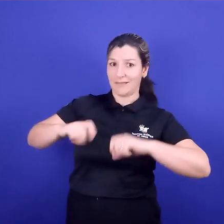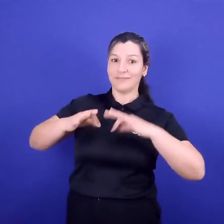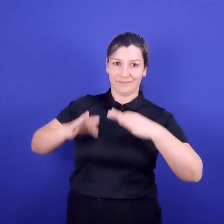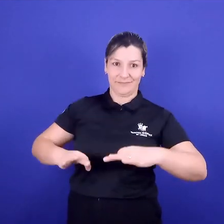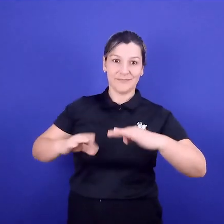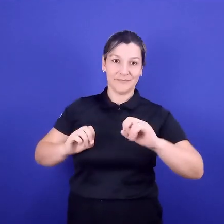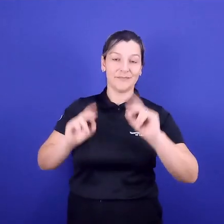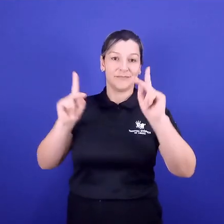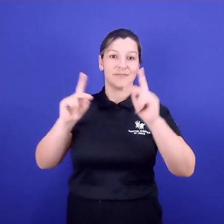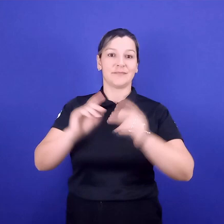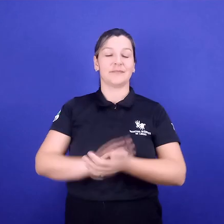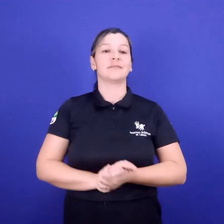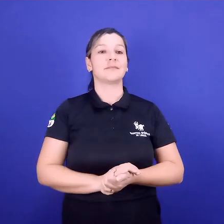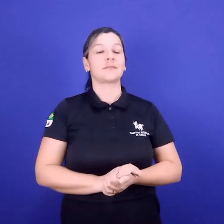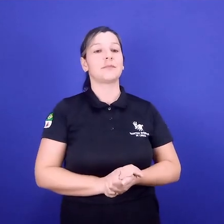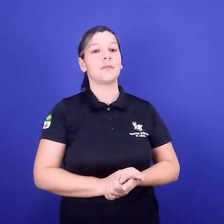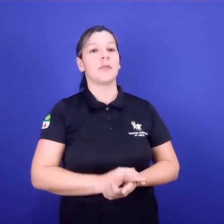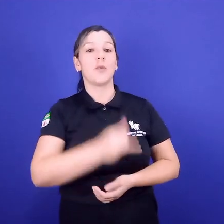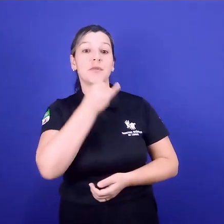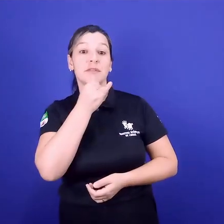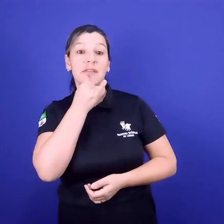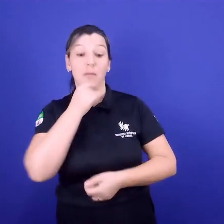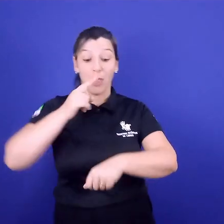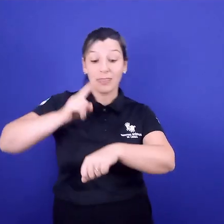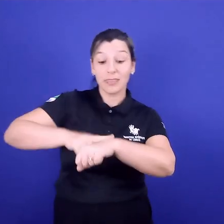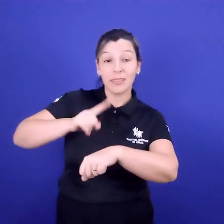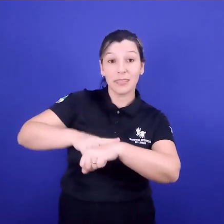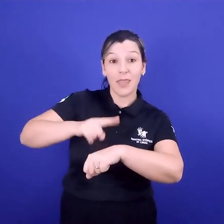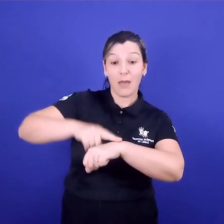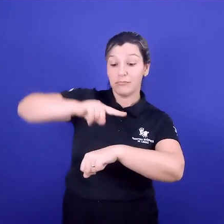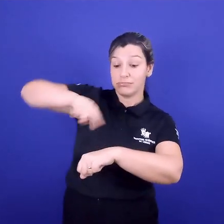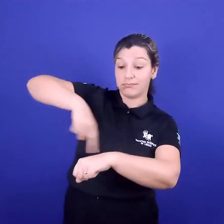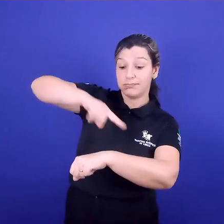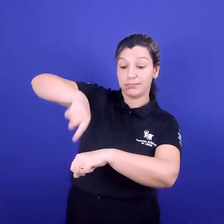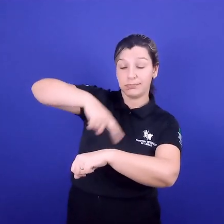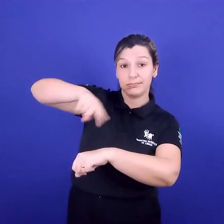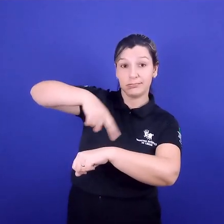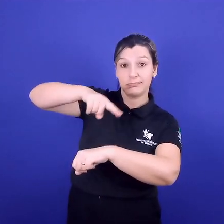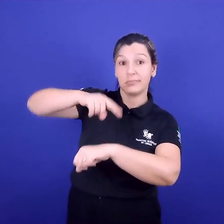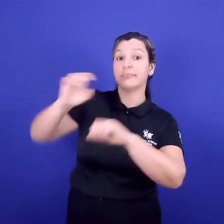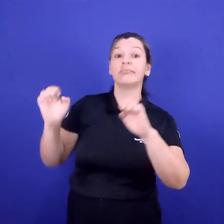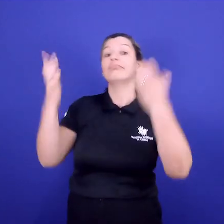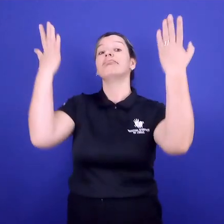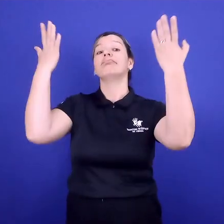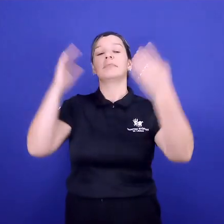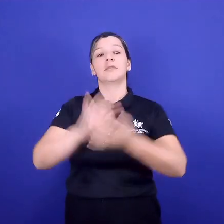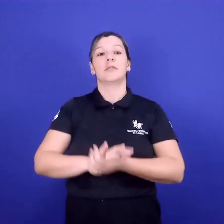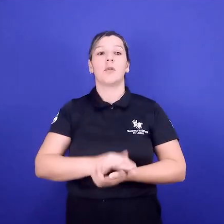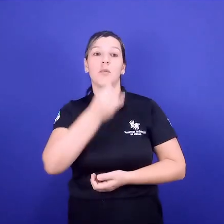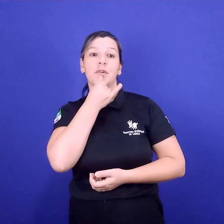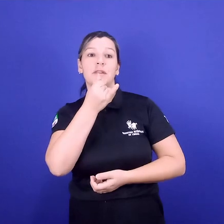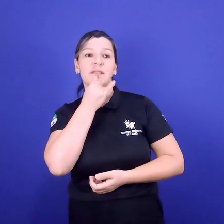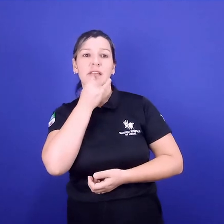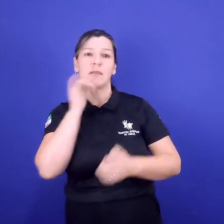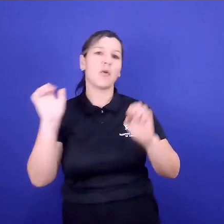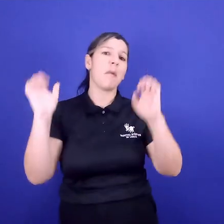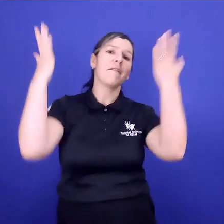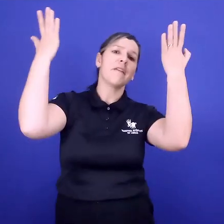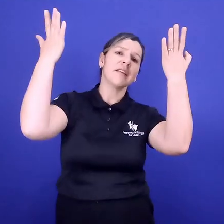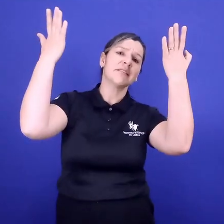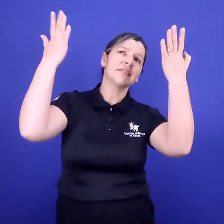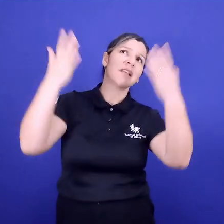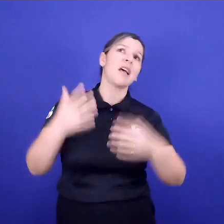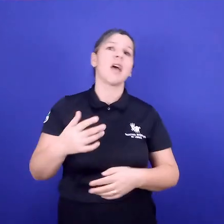que vai dar certo, tá? Outra questão, por exemplo, o tempo da festa. A gente tem números aqui que são calculados para uma